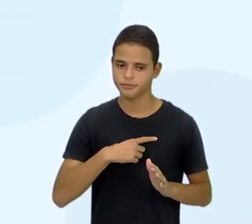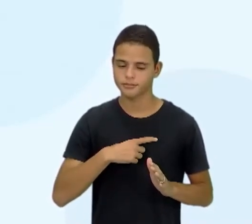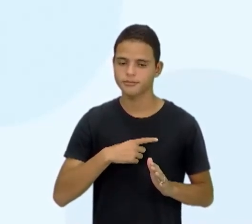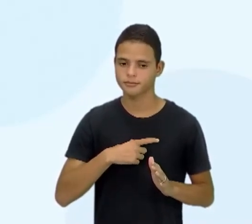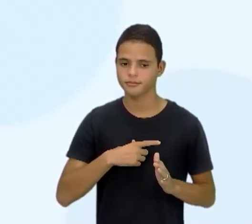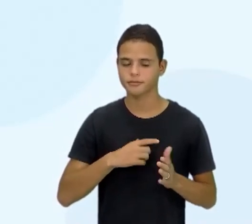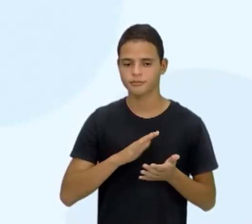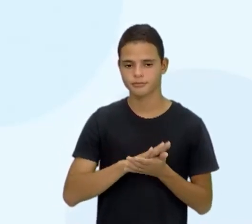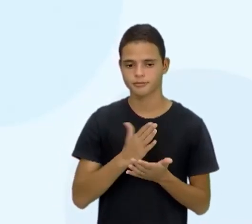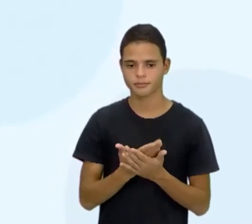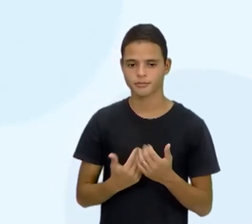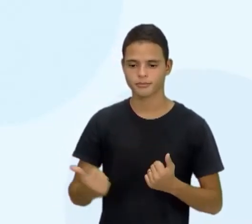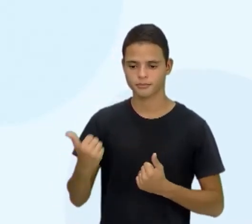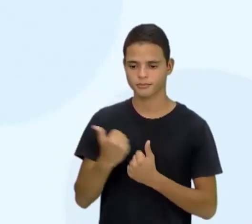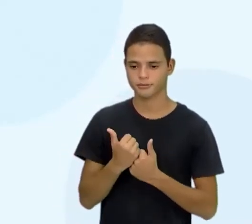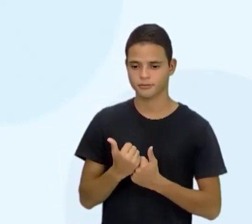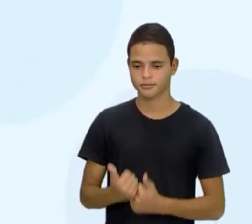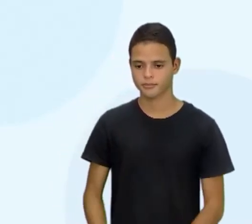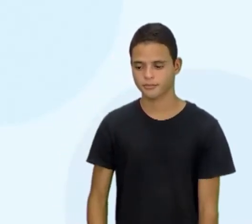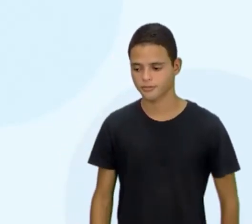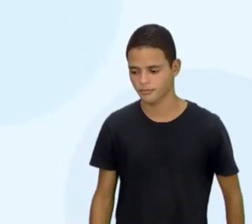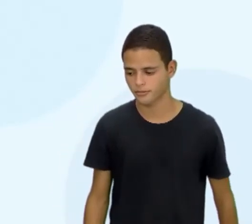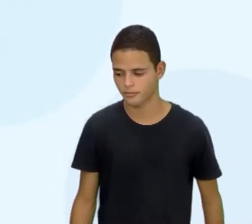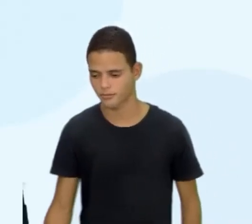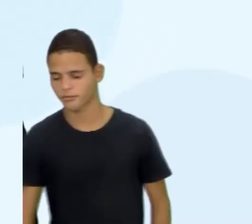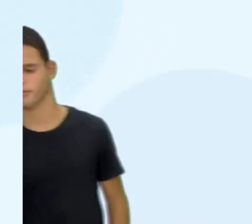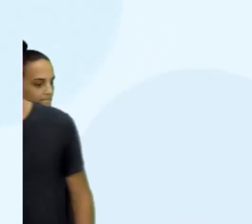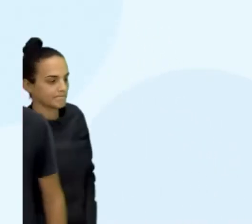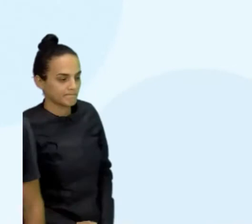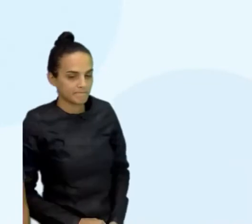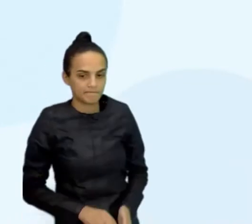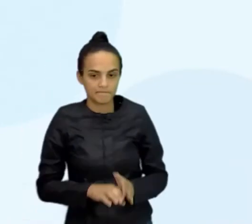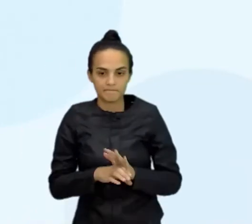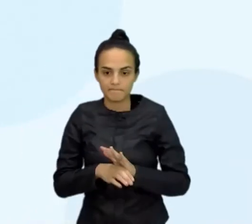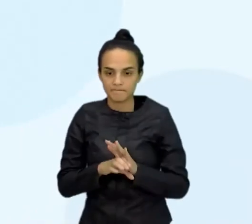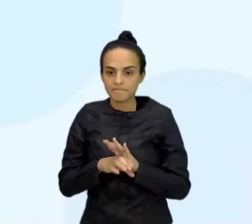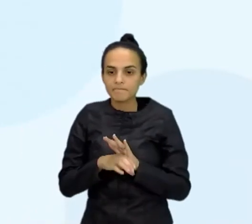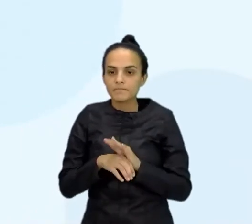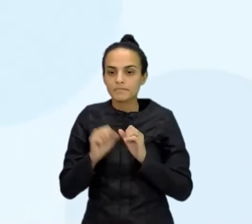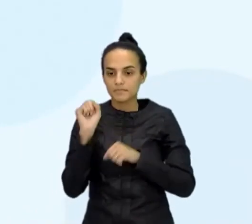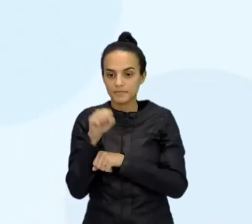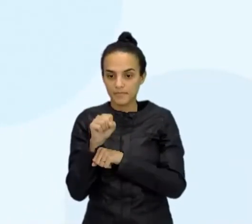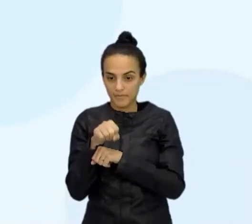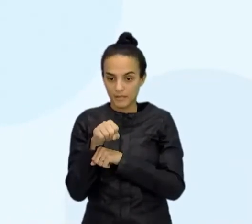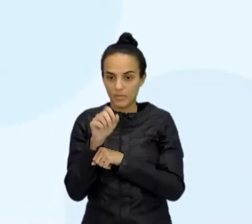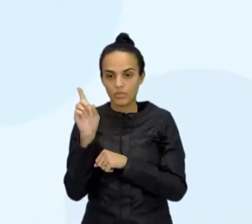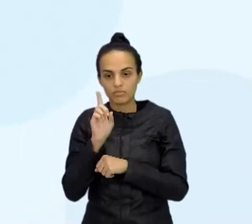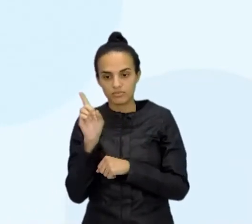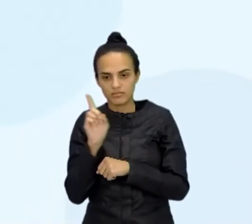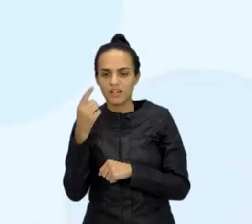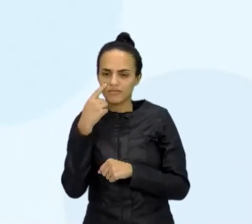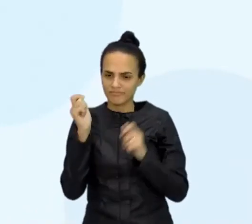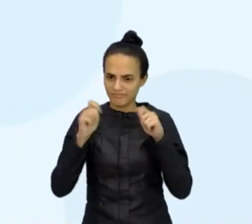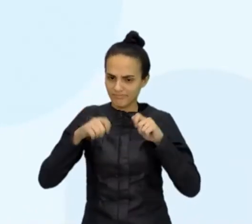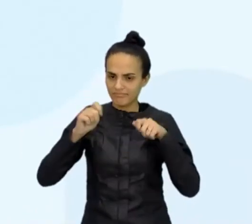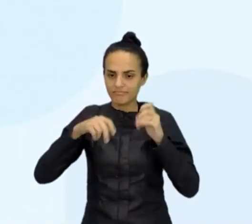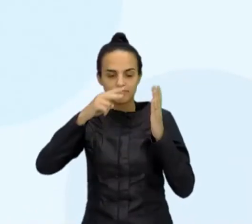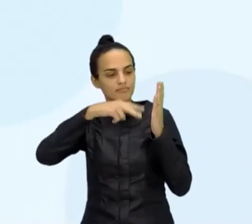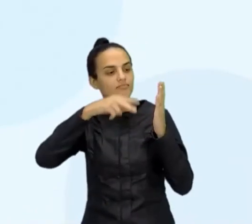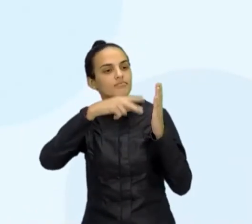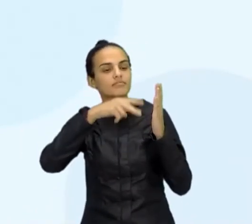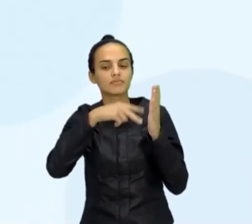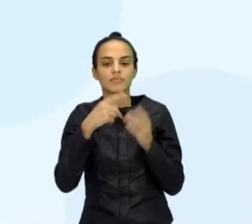ou não, se a pesquisa está dentro do contexto que eles esperavam ou não. Acho que dá tempo, eu vou fazer a leitura assim. Então vamos